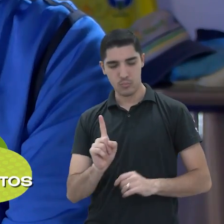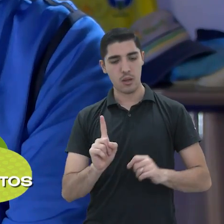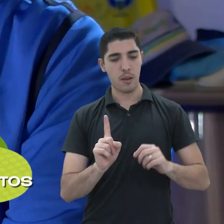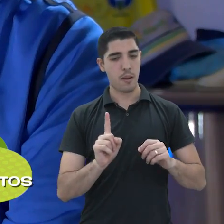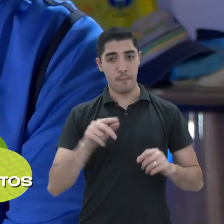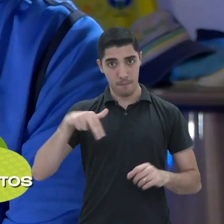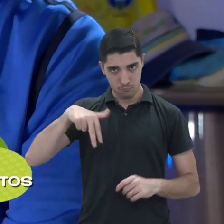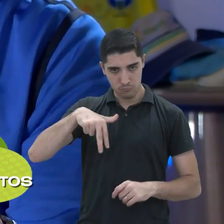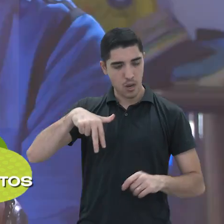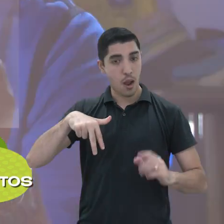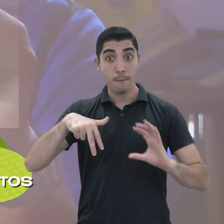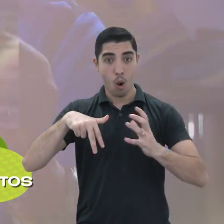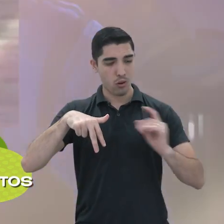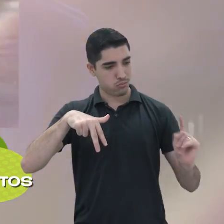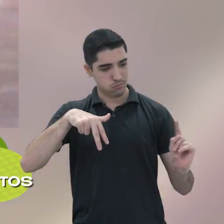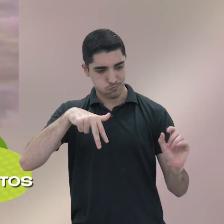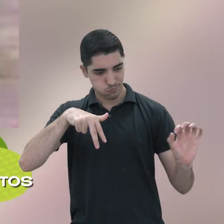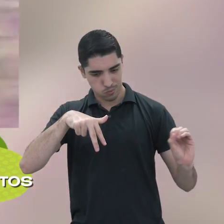deixou no chão,